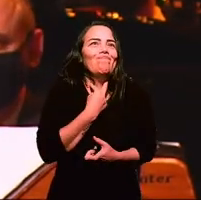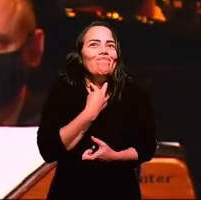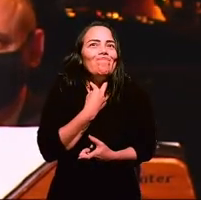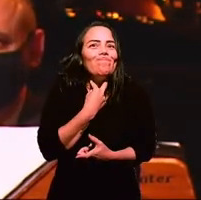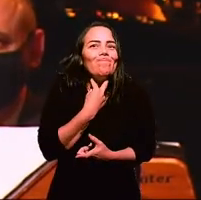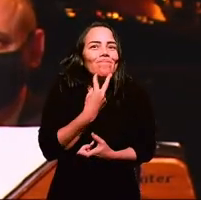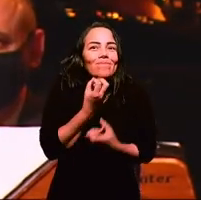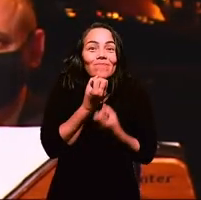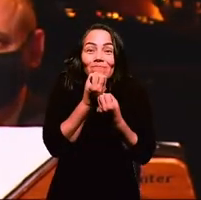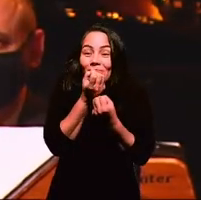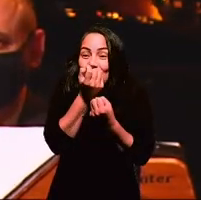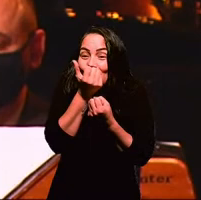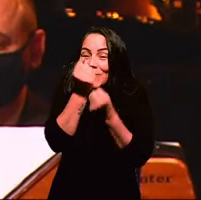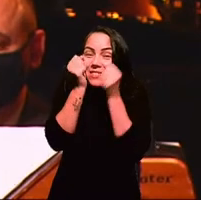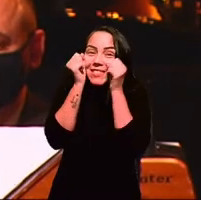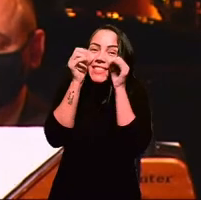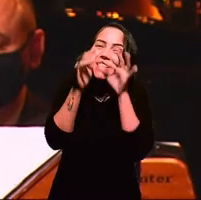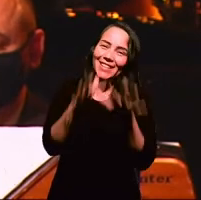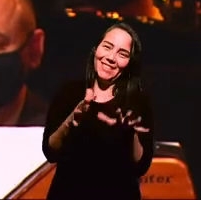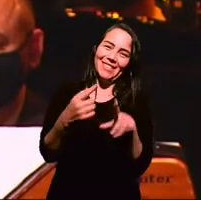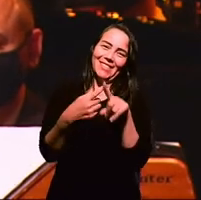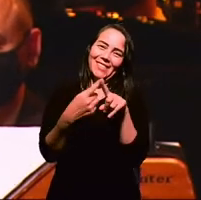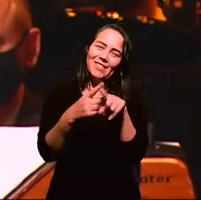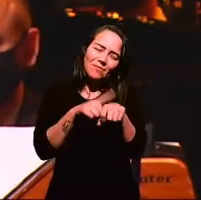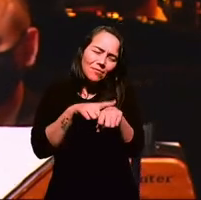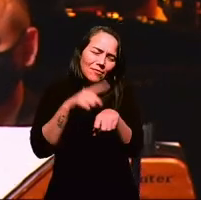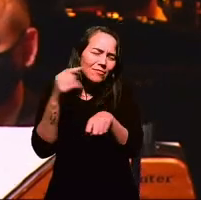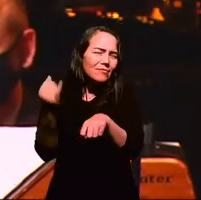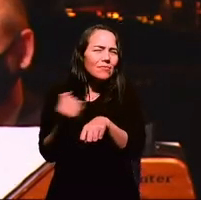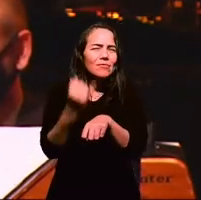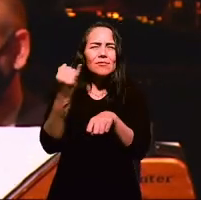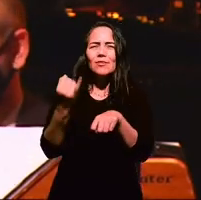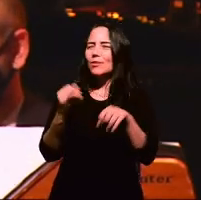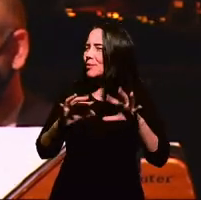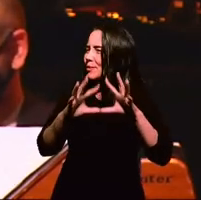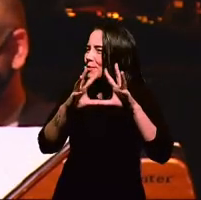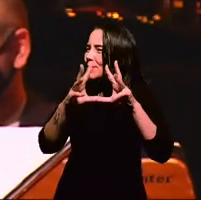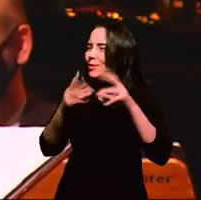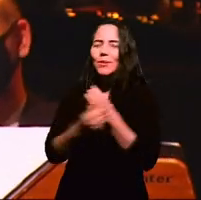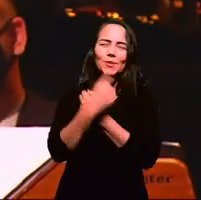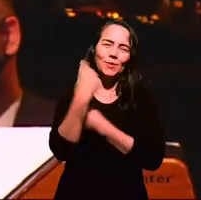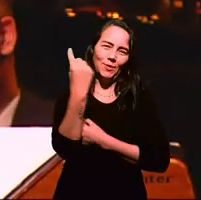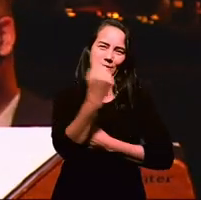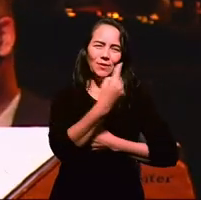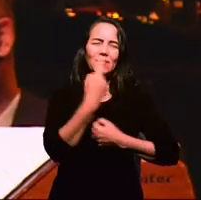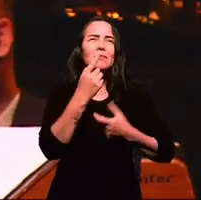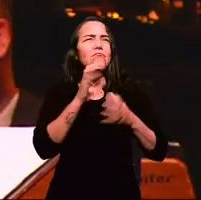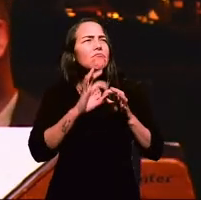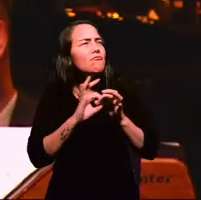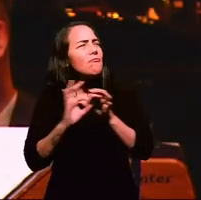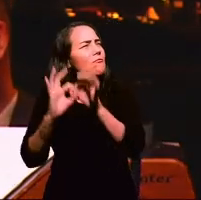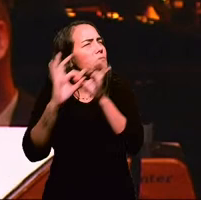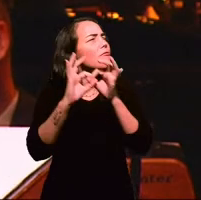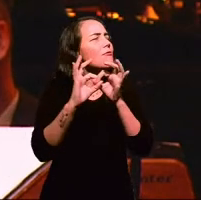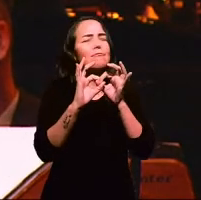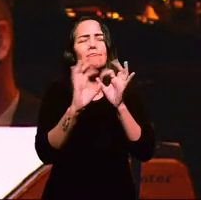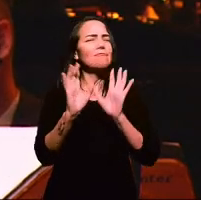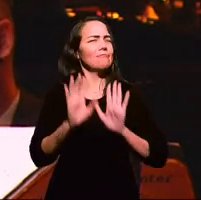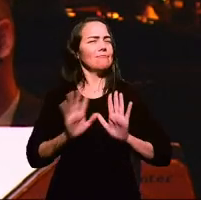aqui para conversar com vocês, porque é um momento ímpar para todos nós, né? Quando eu falo comunhão, não é à toa,